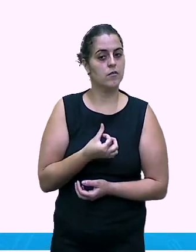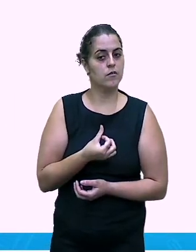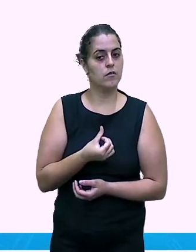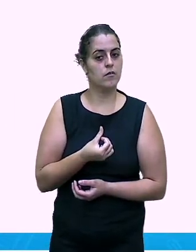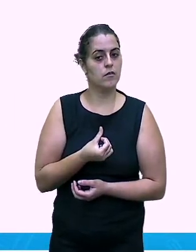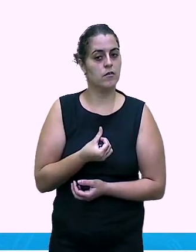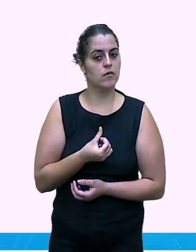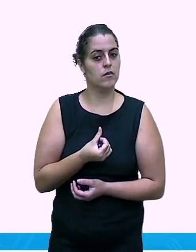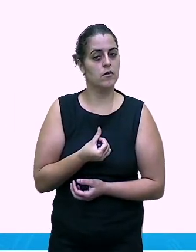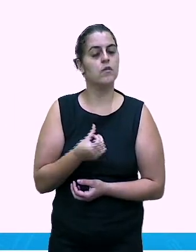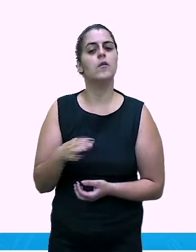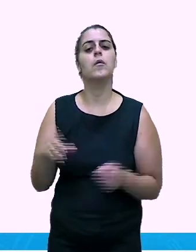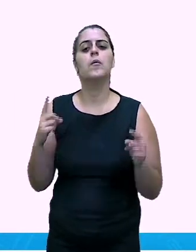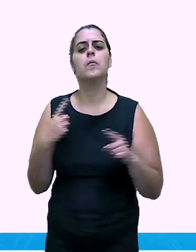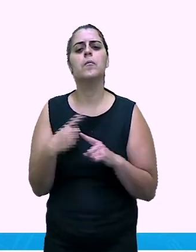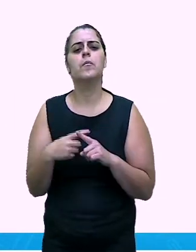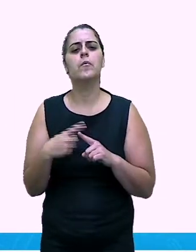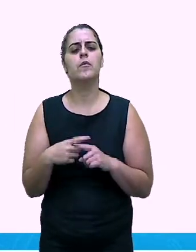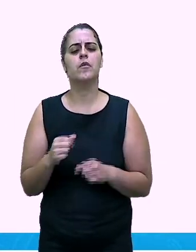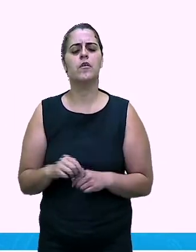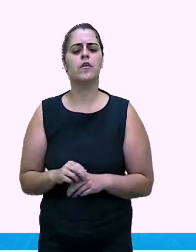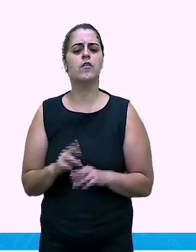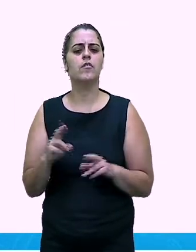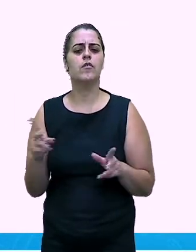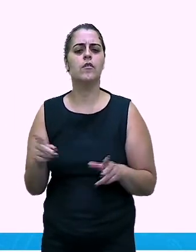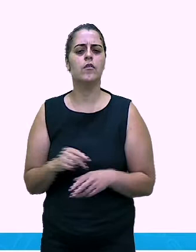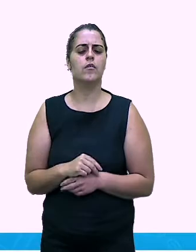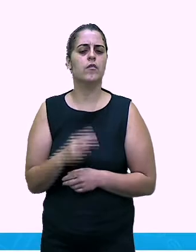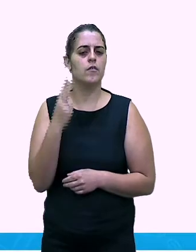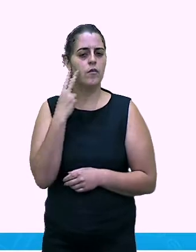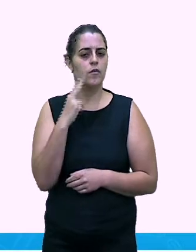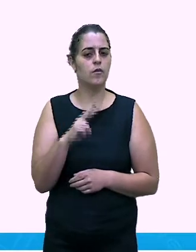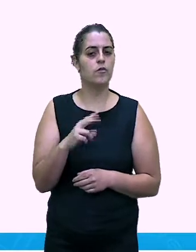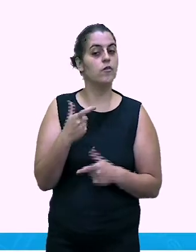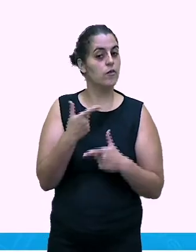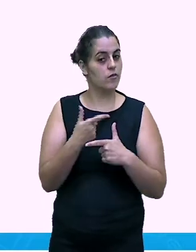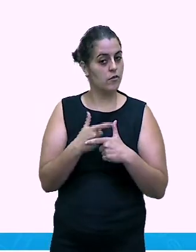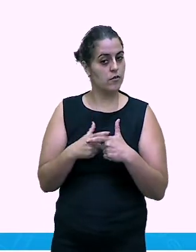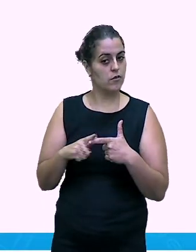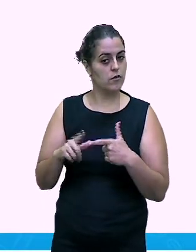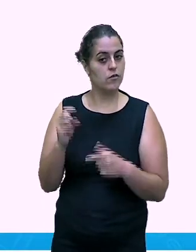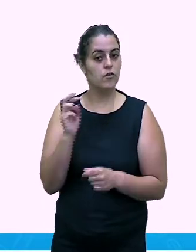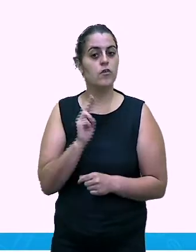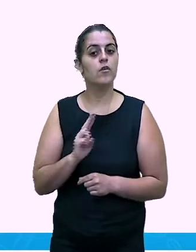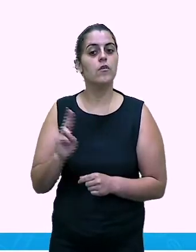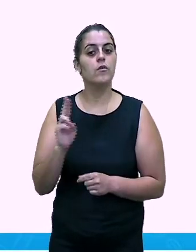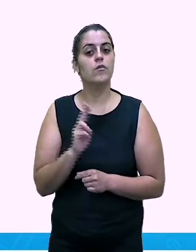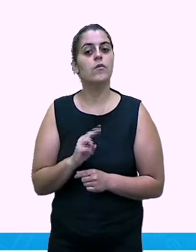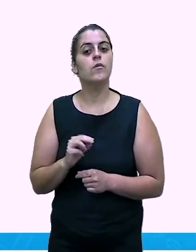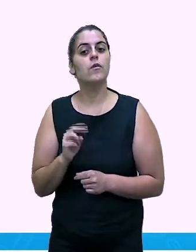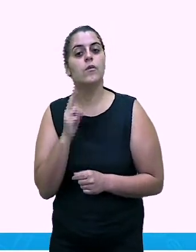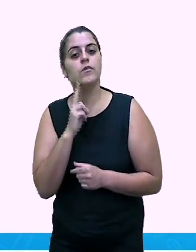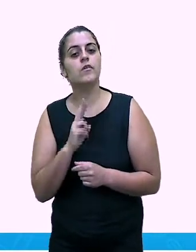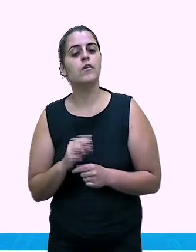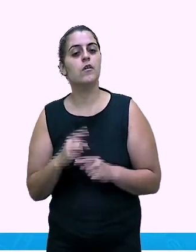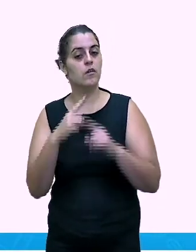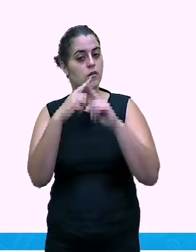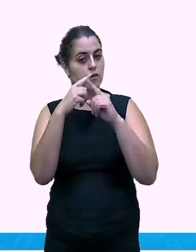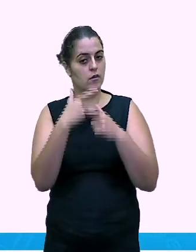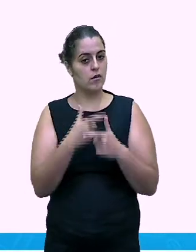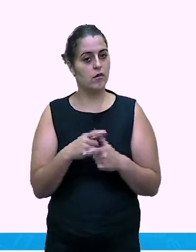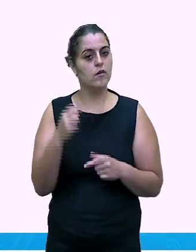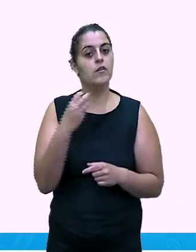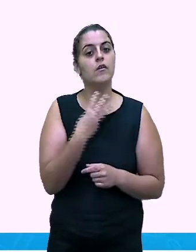brigadeiros. Por que é o inverso da outra? Olha só, na divisão, estamos olhando aí a multiplicação, porque 3